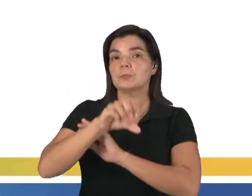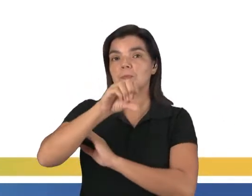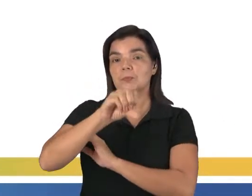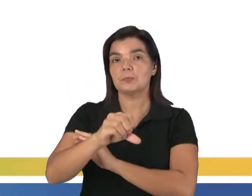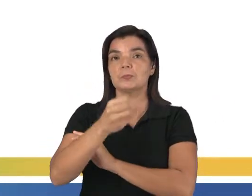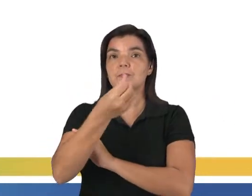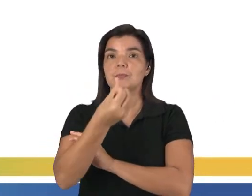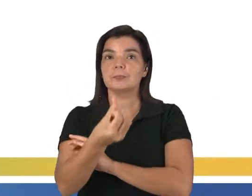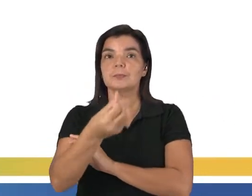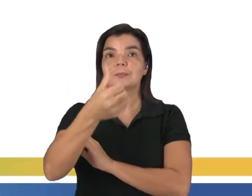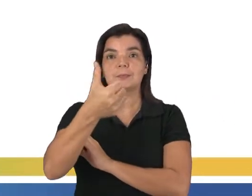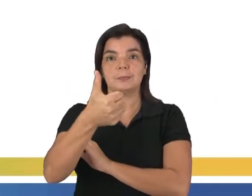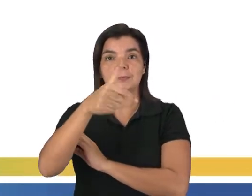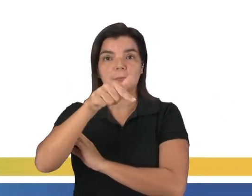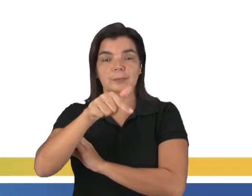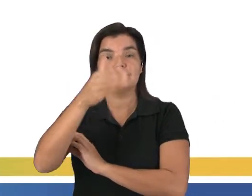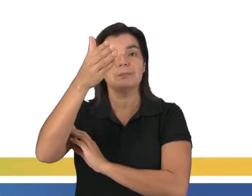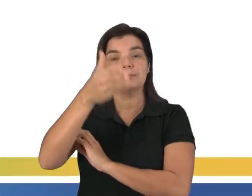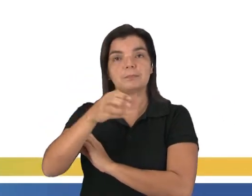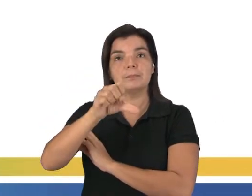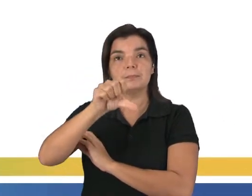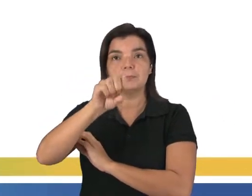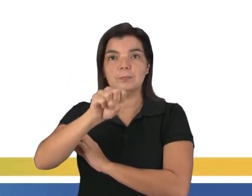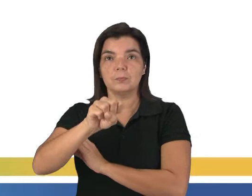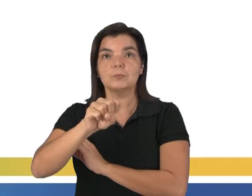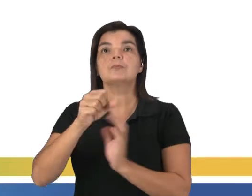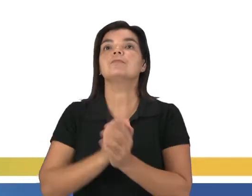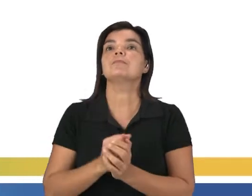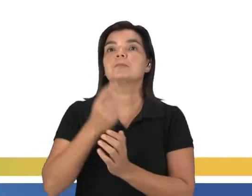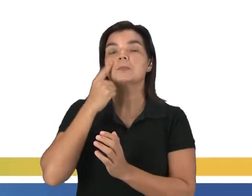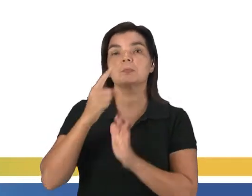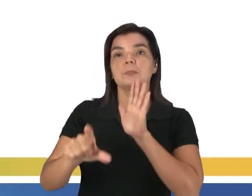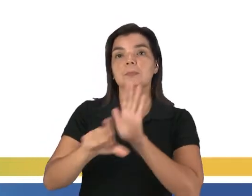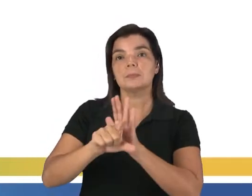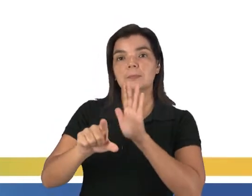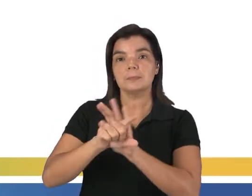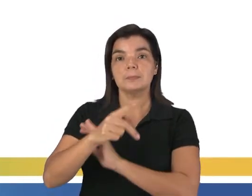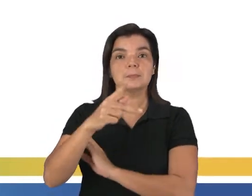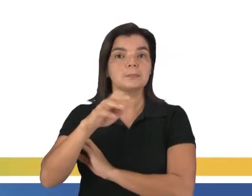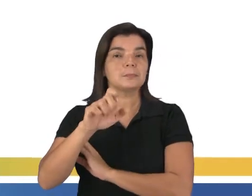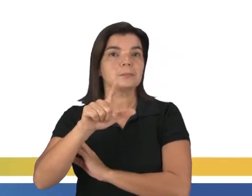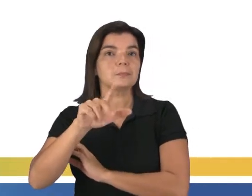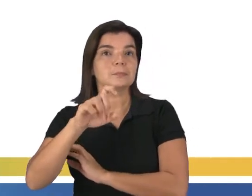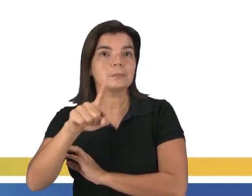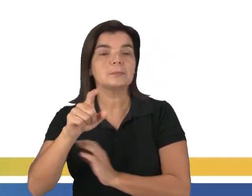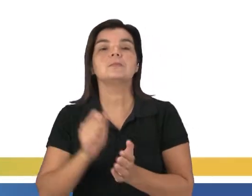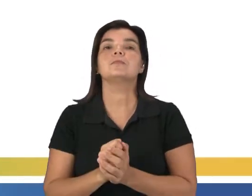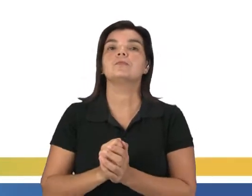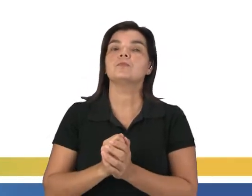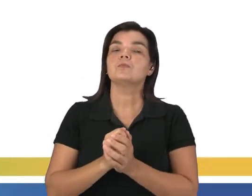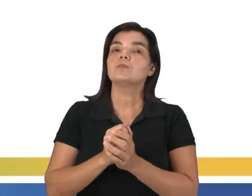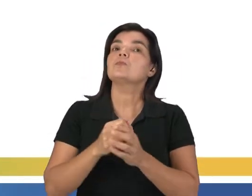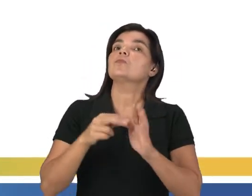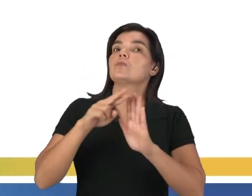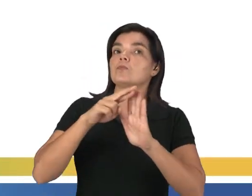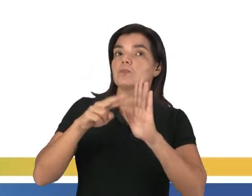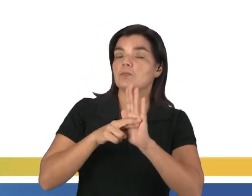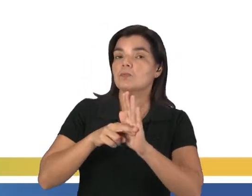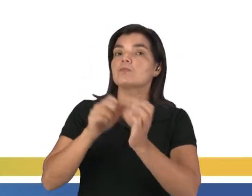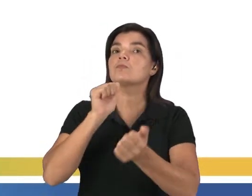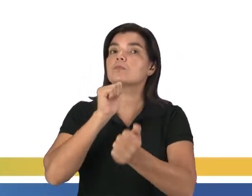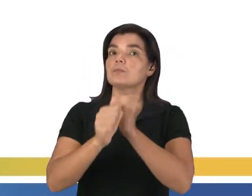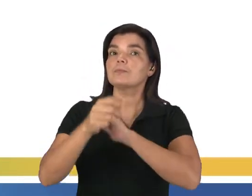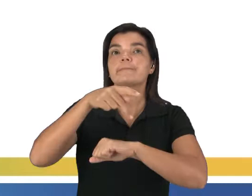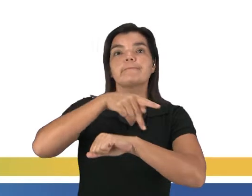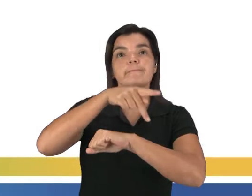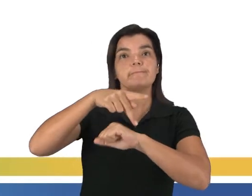Especificamente a Lei 9.615 de 98, batizada como Lei Pelé, regulariza o esporte em nosso